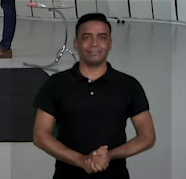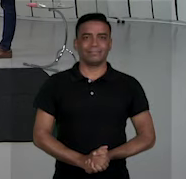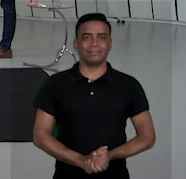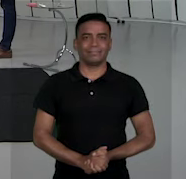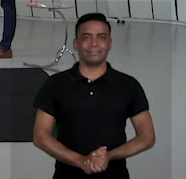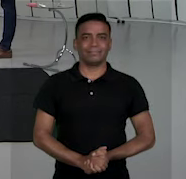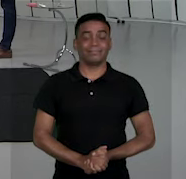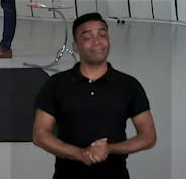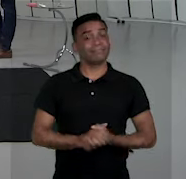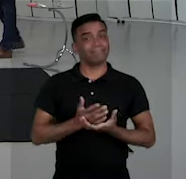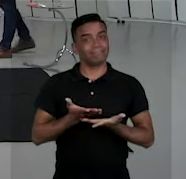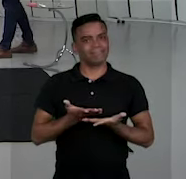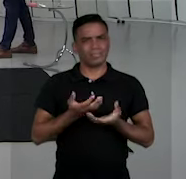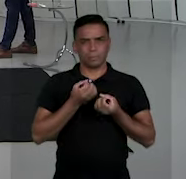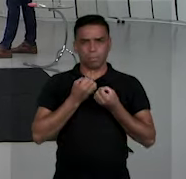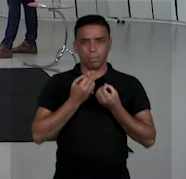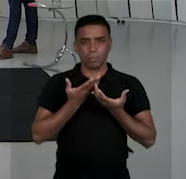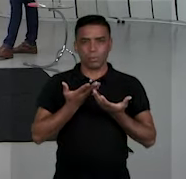Bom,